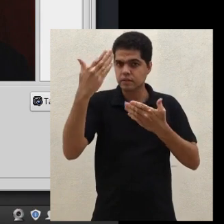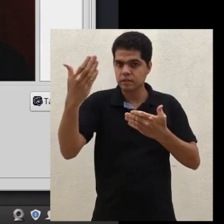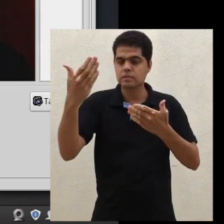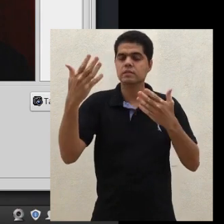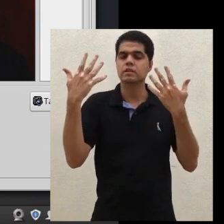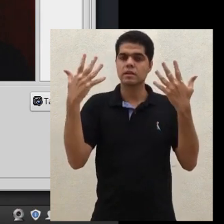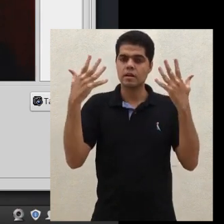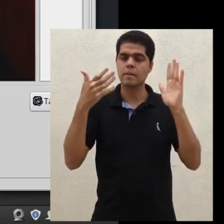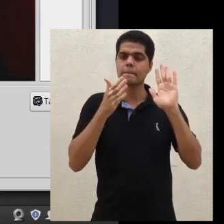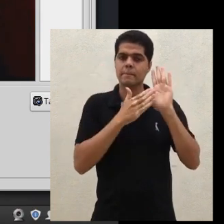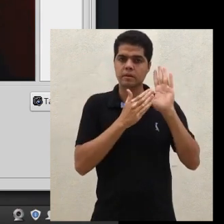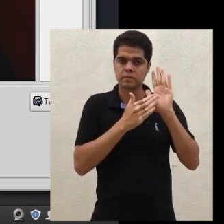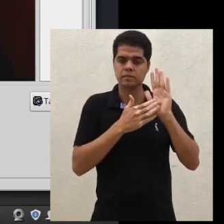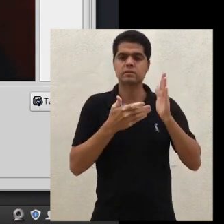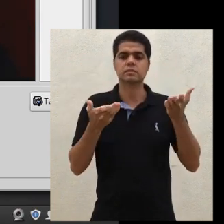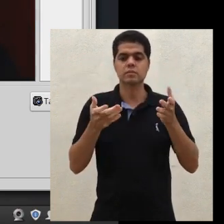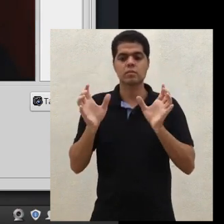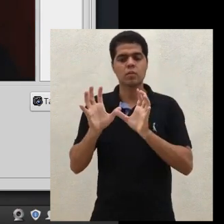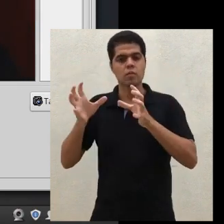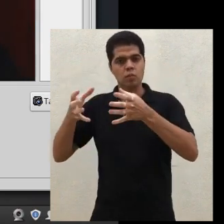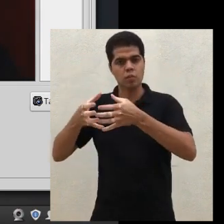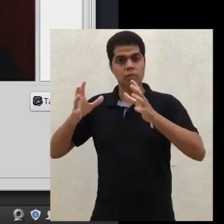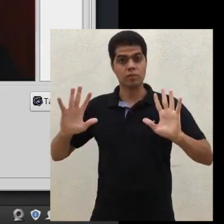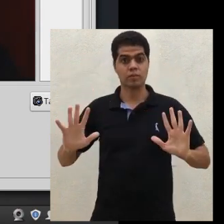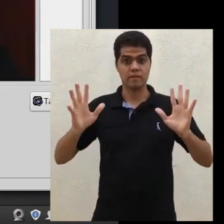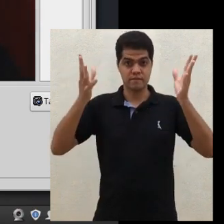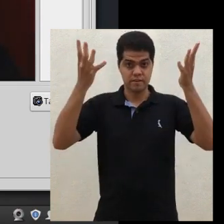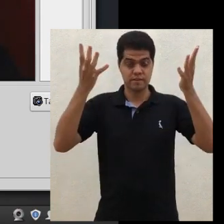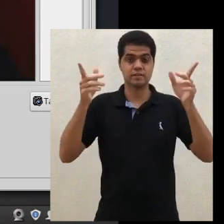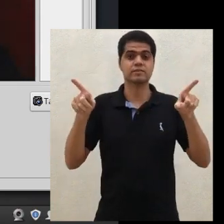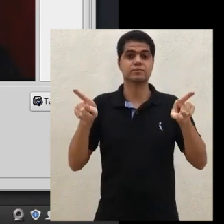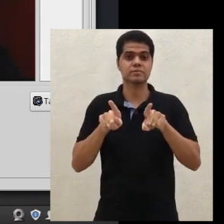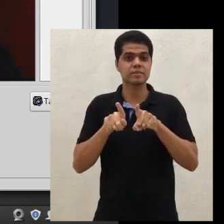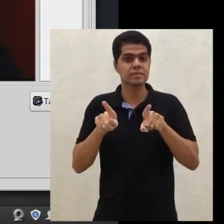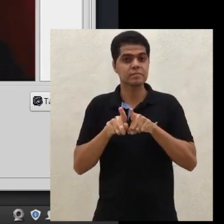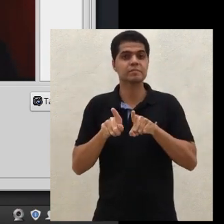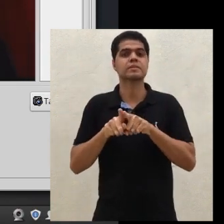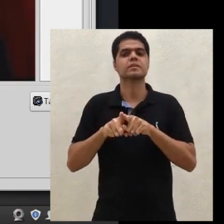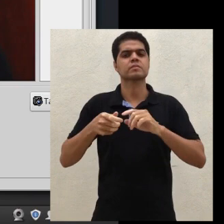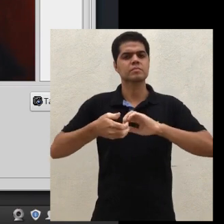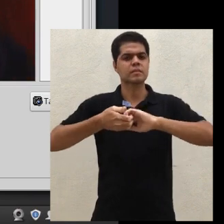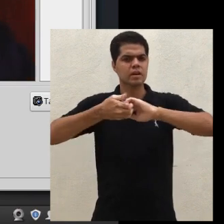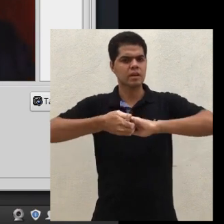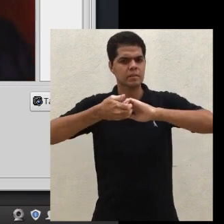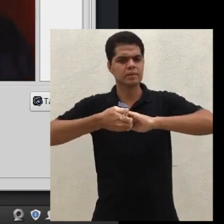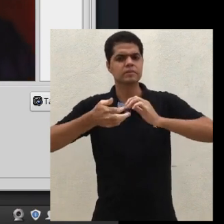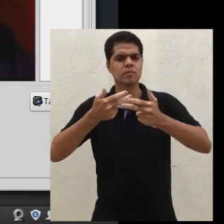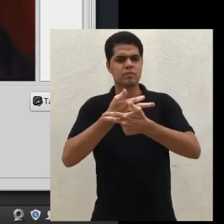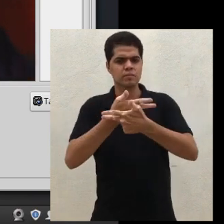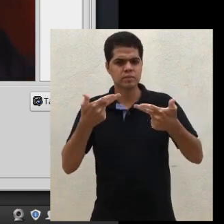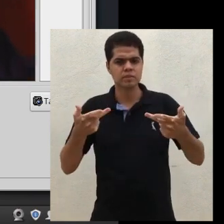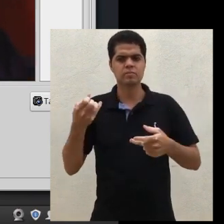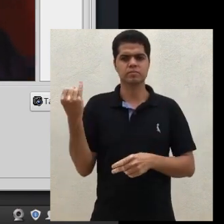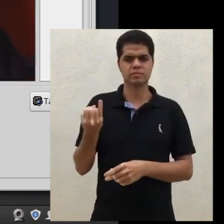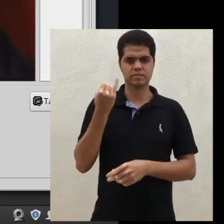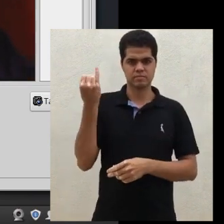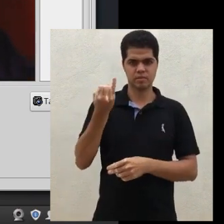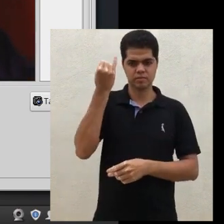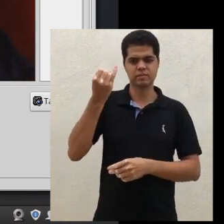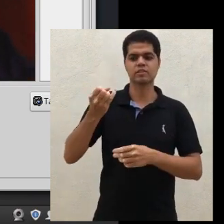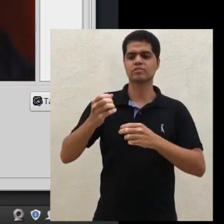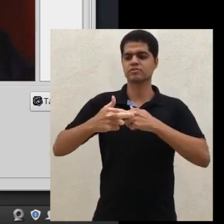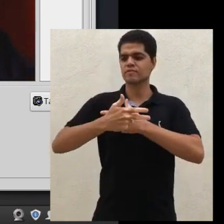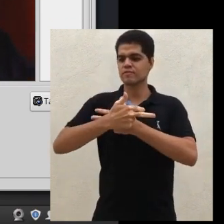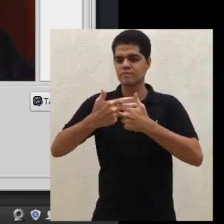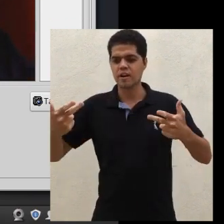Então eu quero agradecer aí, parabenizar a comissão pelo evento, parabenizar a ideia, né, que é muito importante. A gente